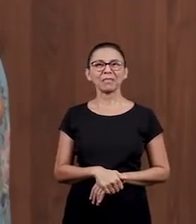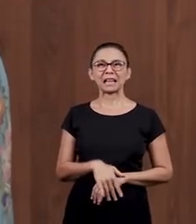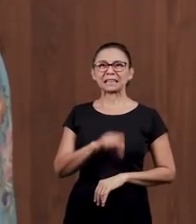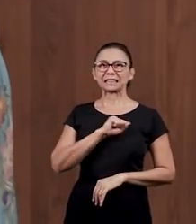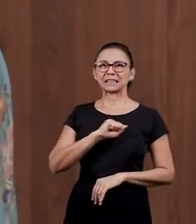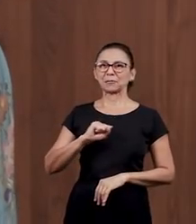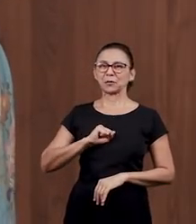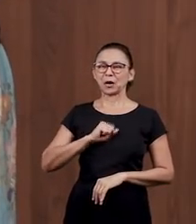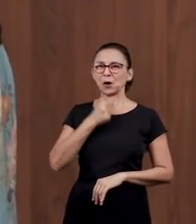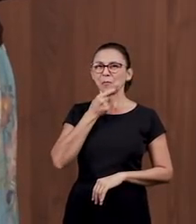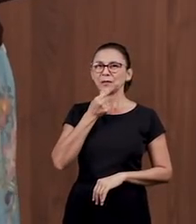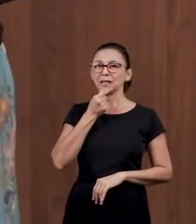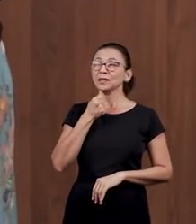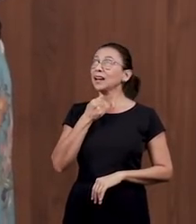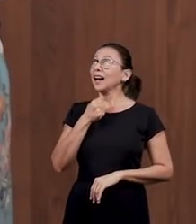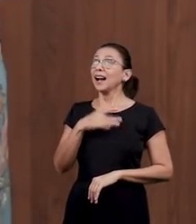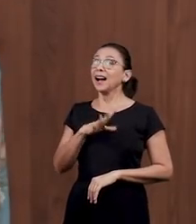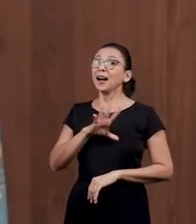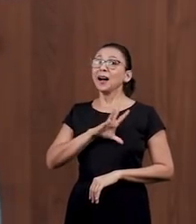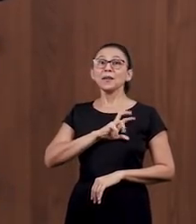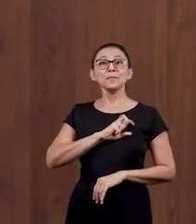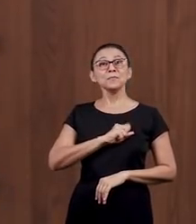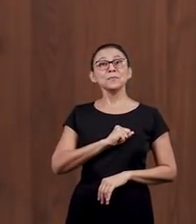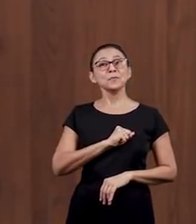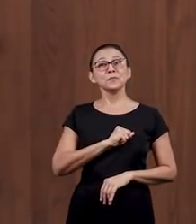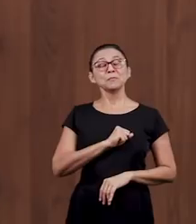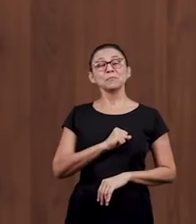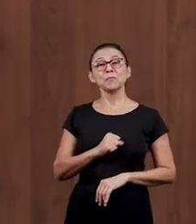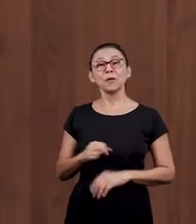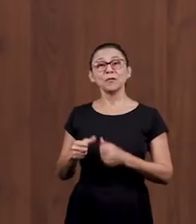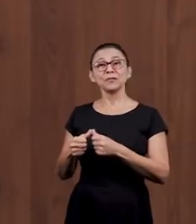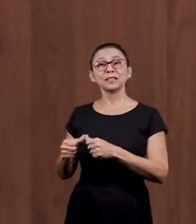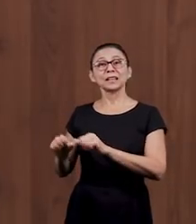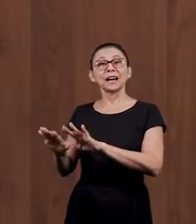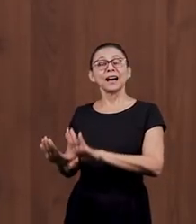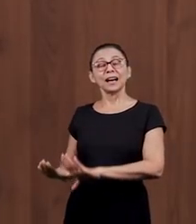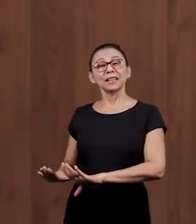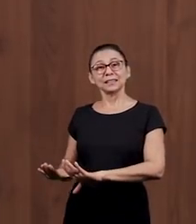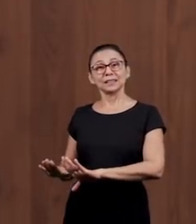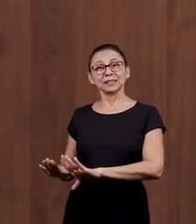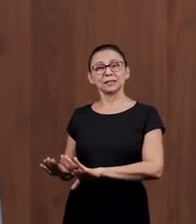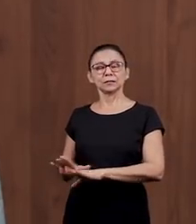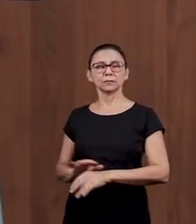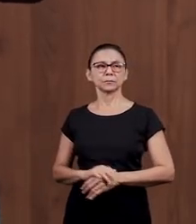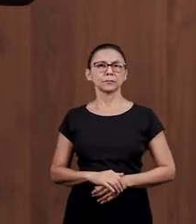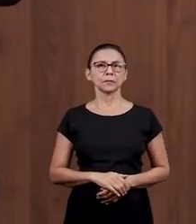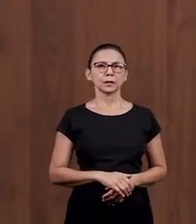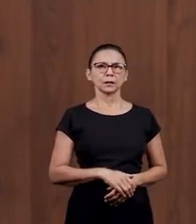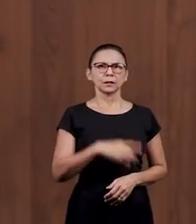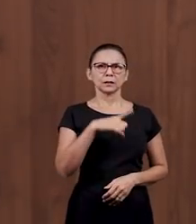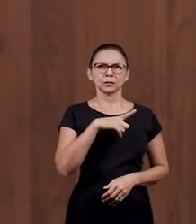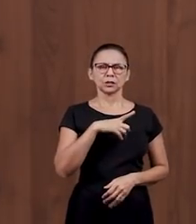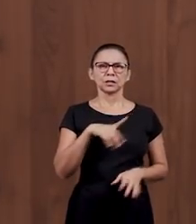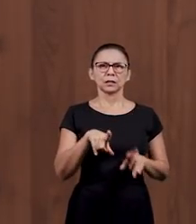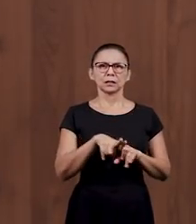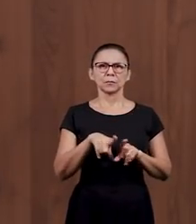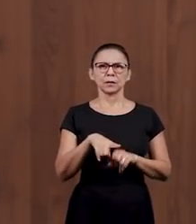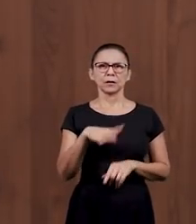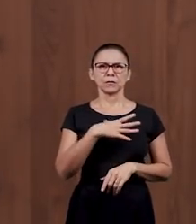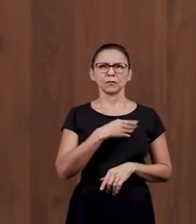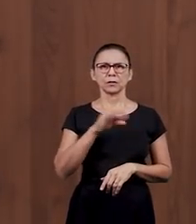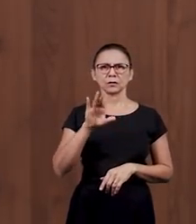chamado. Mas de uma maneira diferente, estavam ali os filhos de Eli, que se chamavam